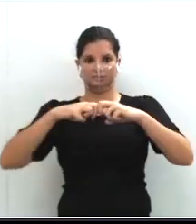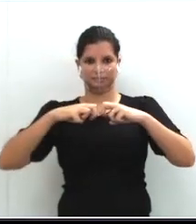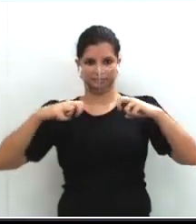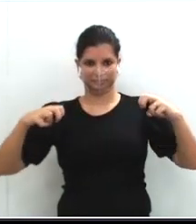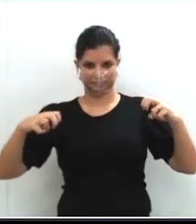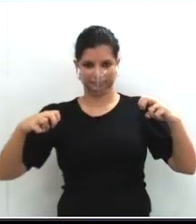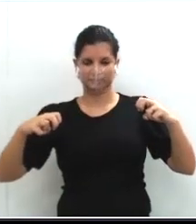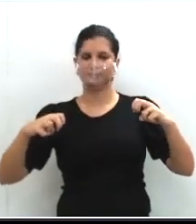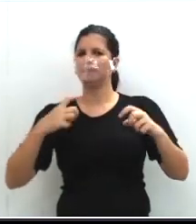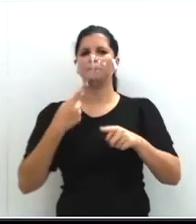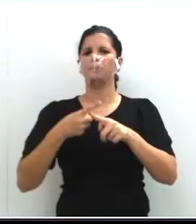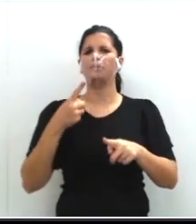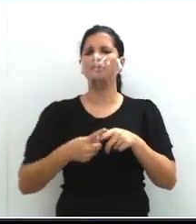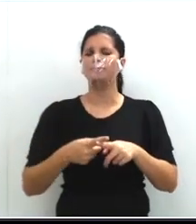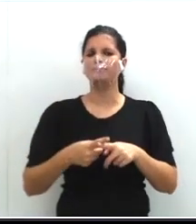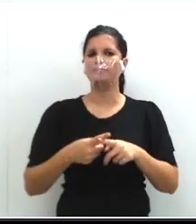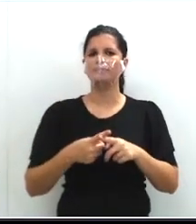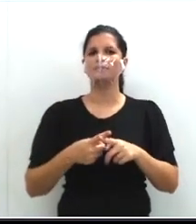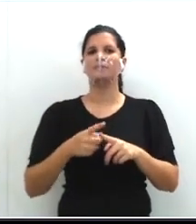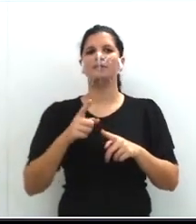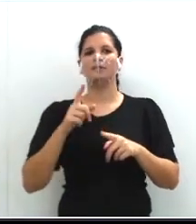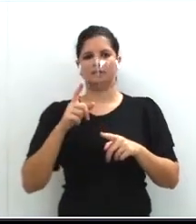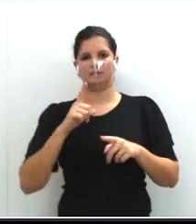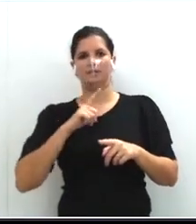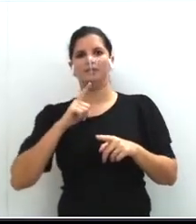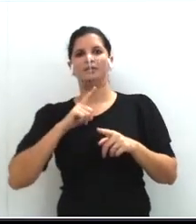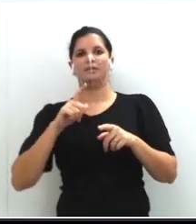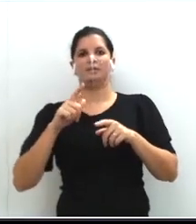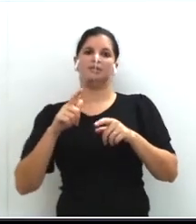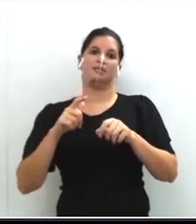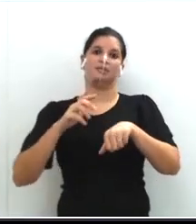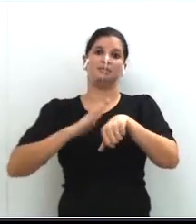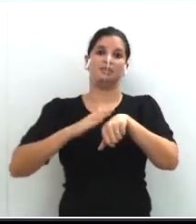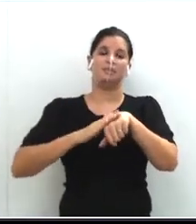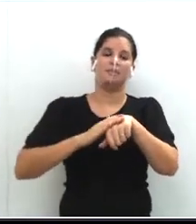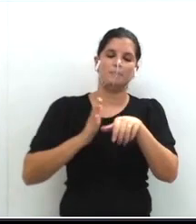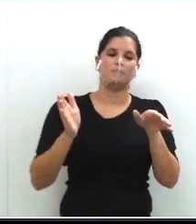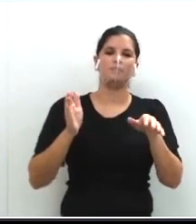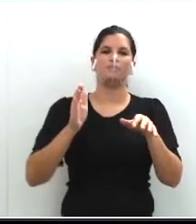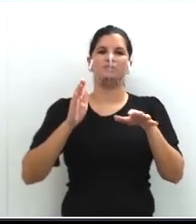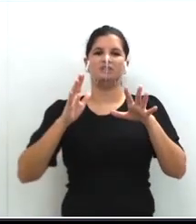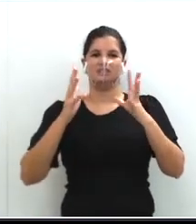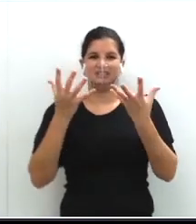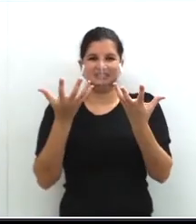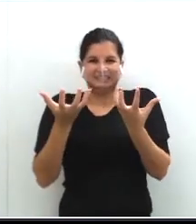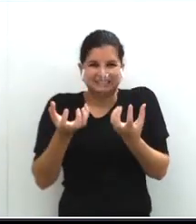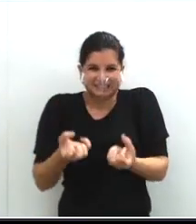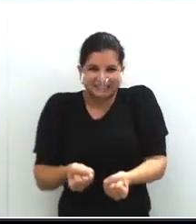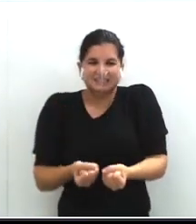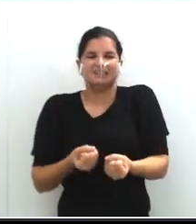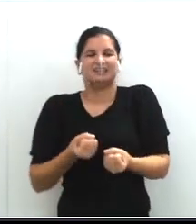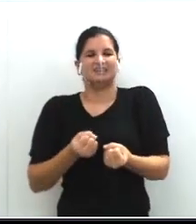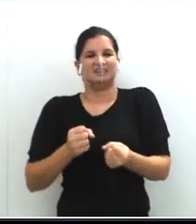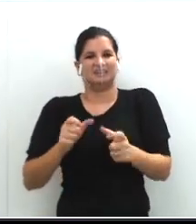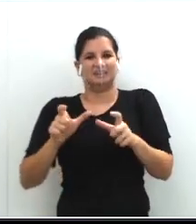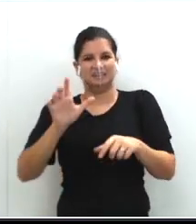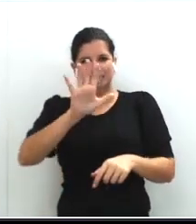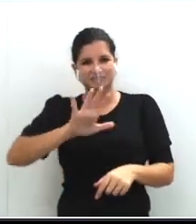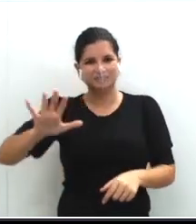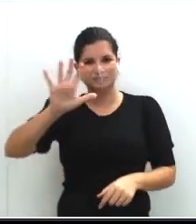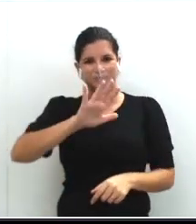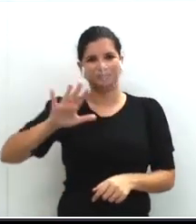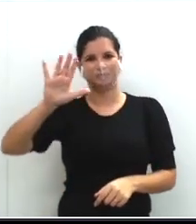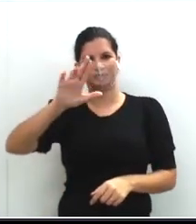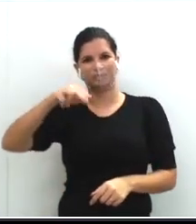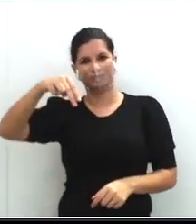usinas termoelétricas? Justamente por causa do período de seca que a gente passa, principalmente no Nordeste